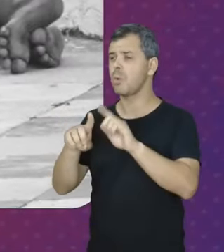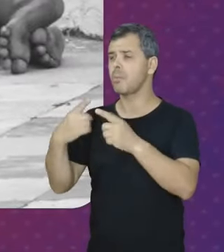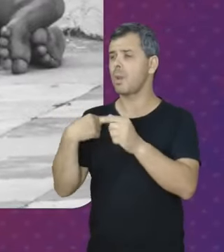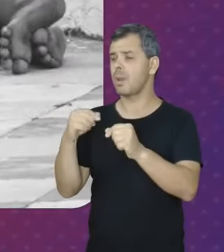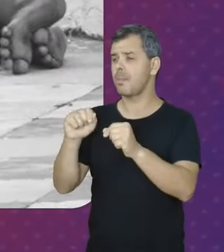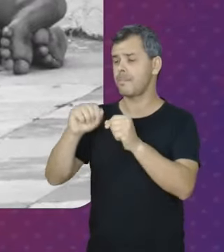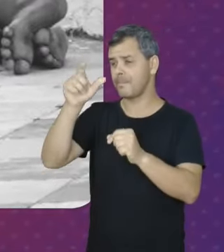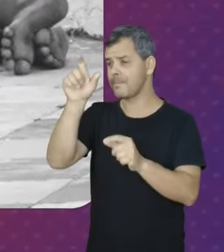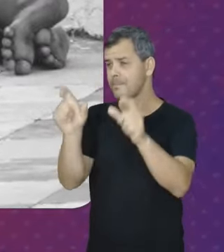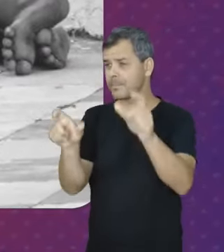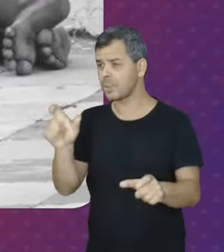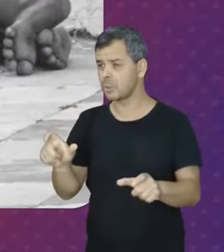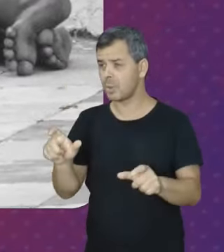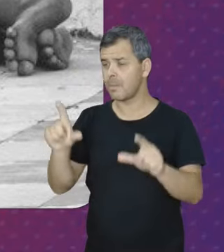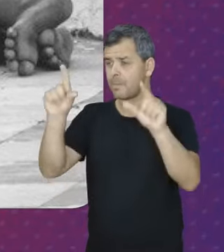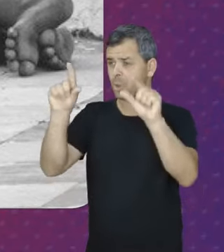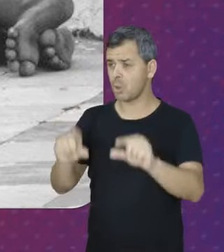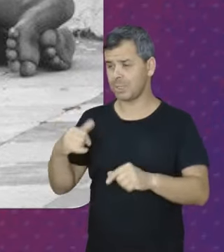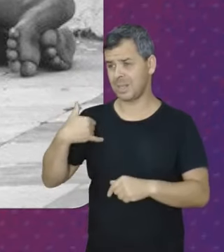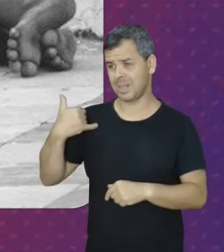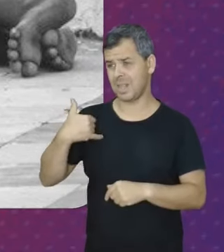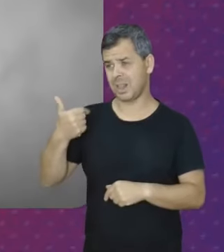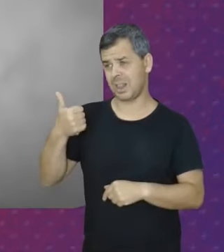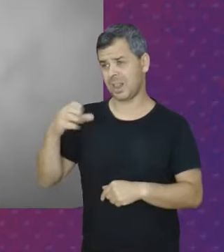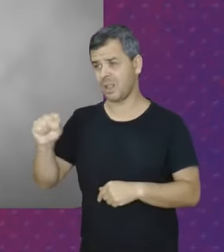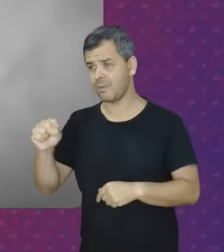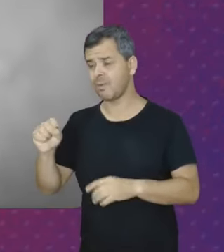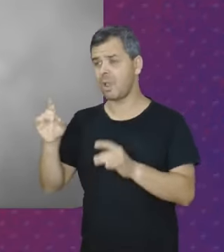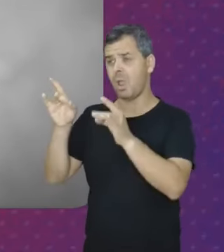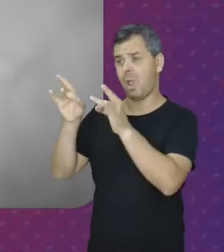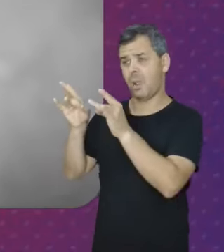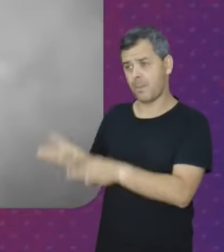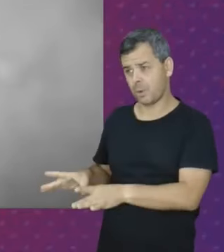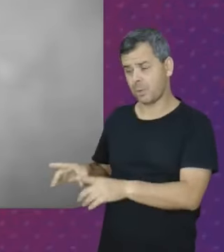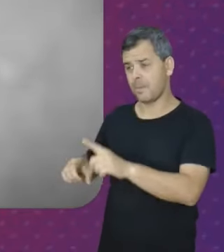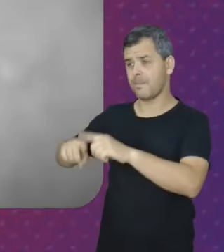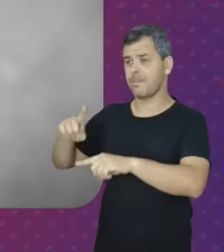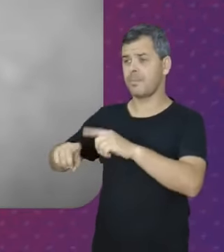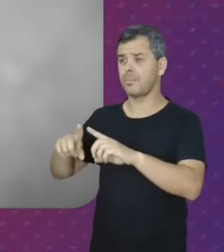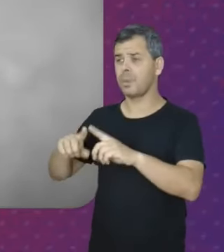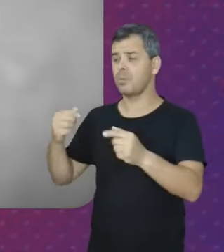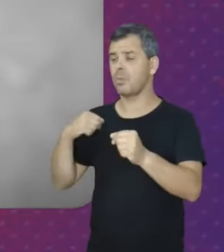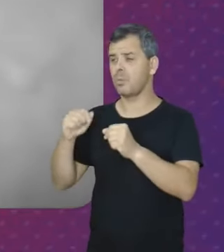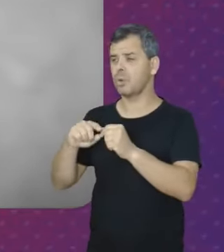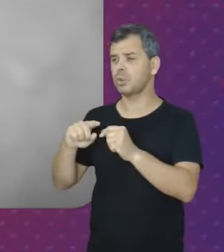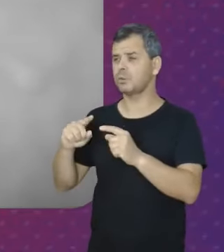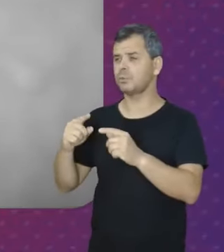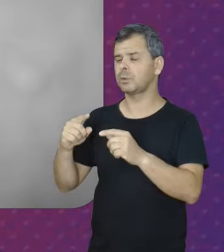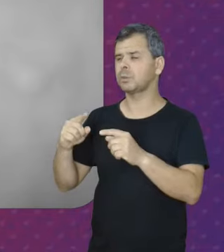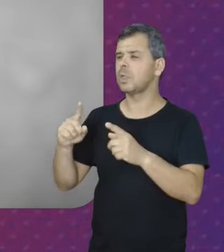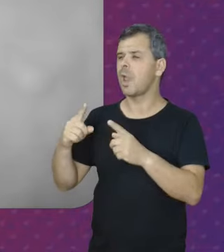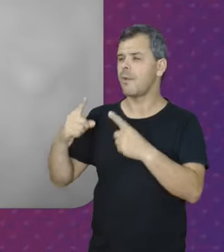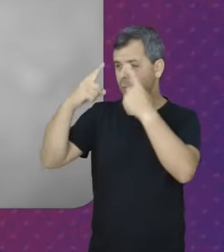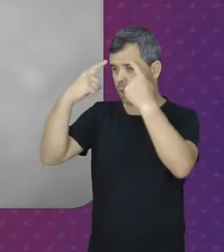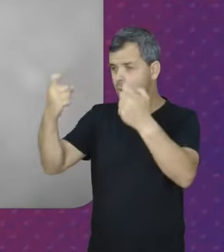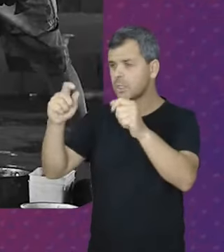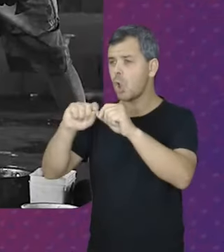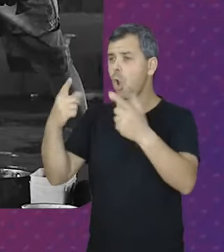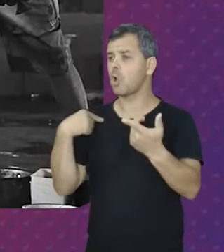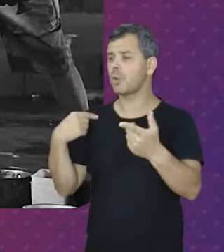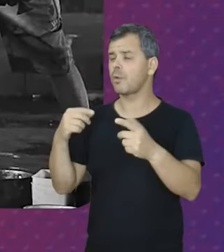denominar pessoas com menos de 18 anos que estivessem abandonadas materialmente, fossem vítimas de maus tratos,